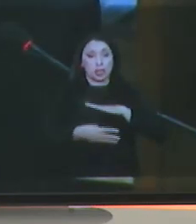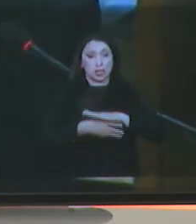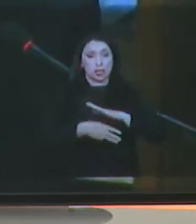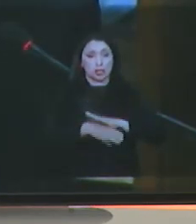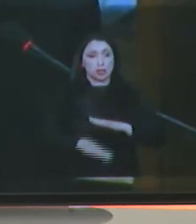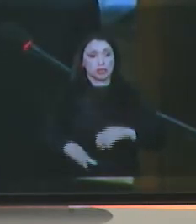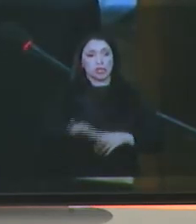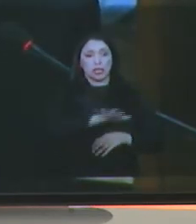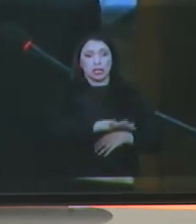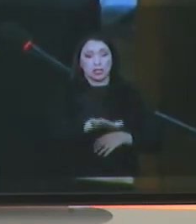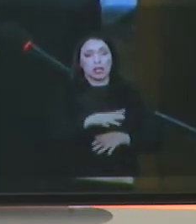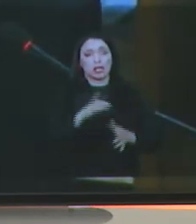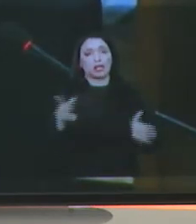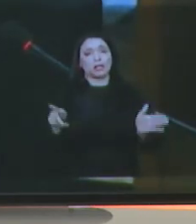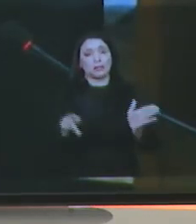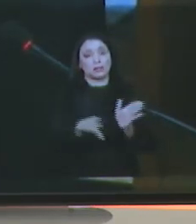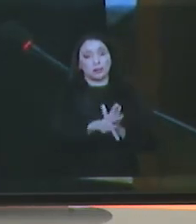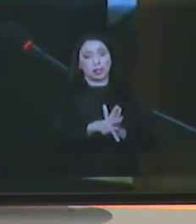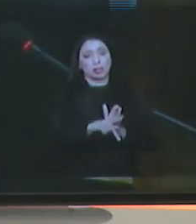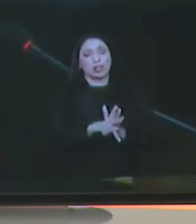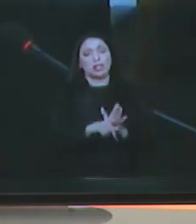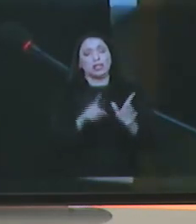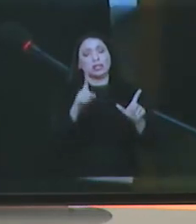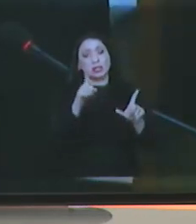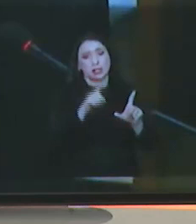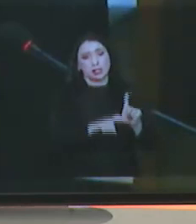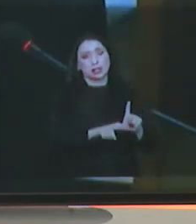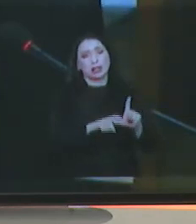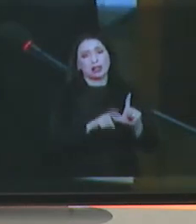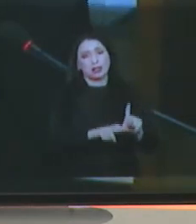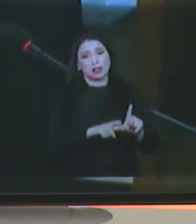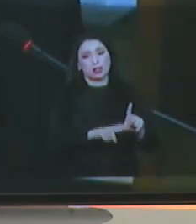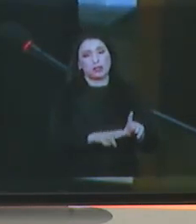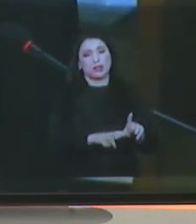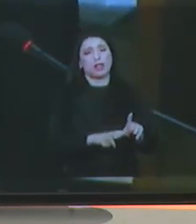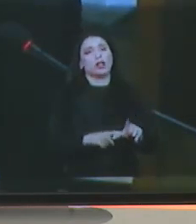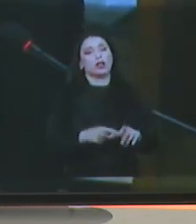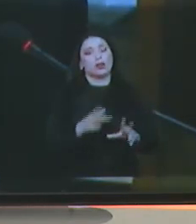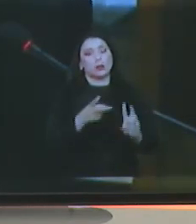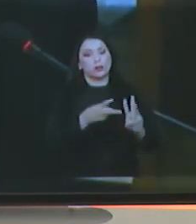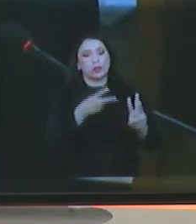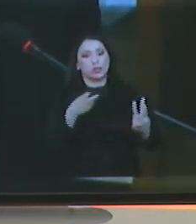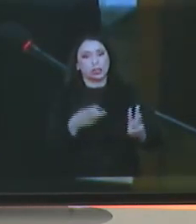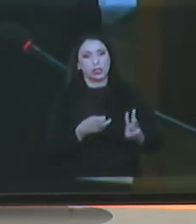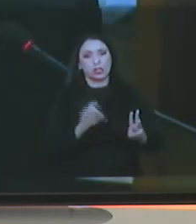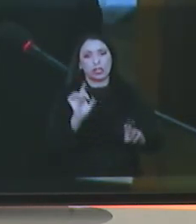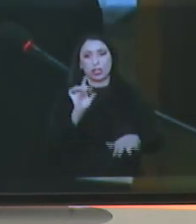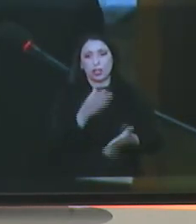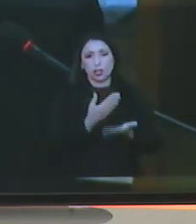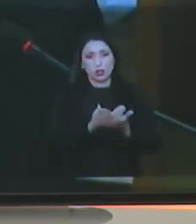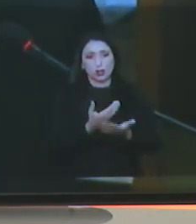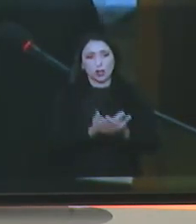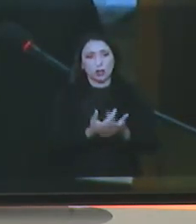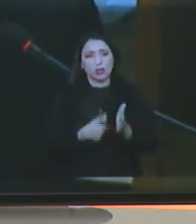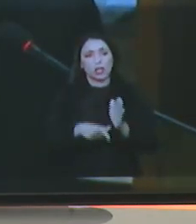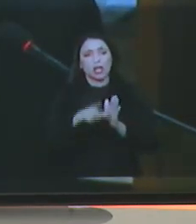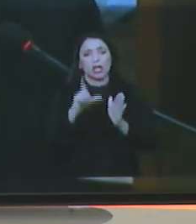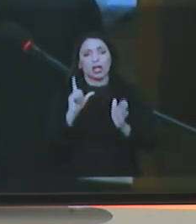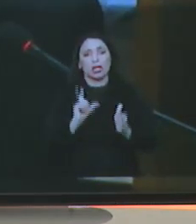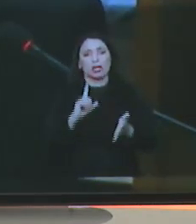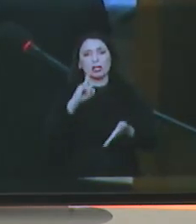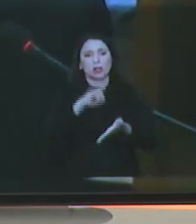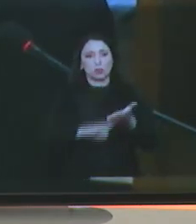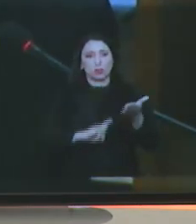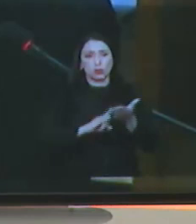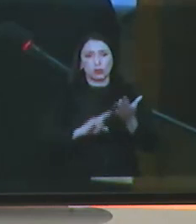porque eles não teriam acesso anterior a essa terra e que valeria o direito de propriedade dos agricultores.